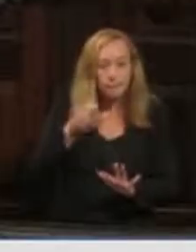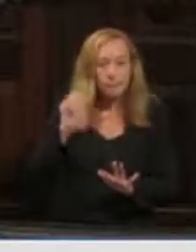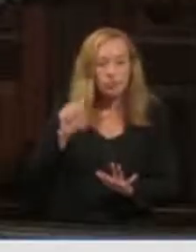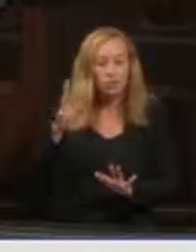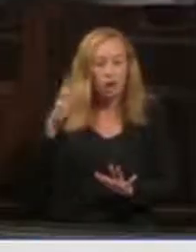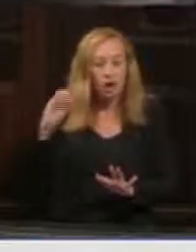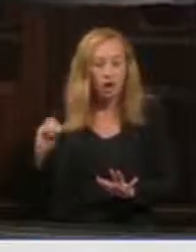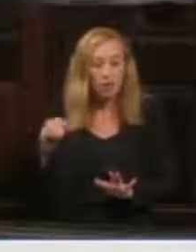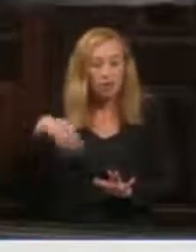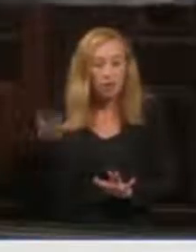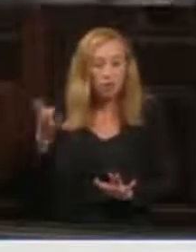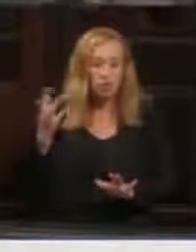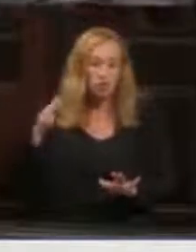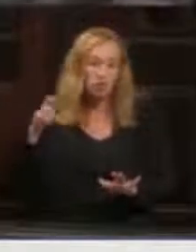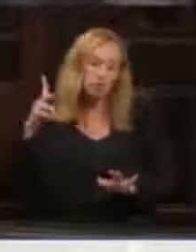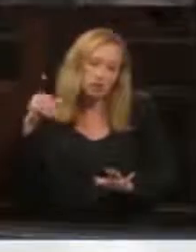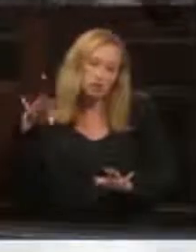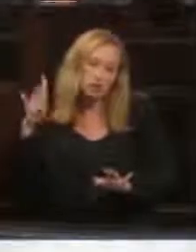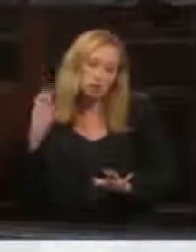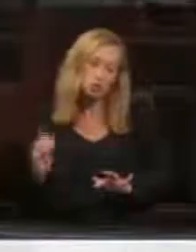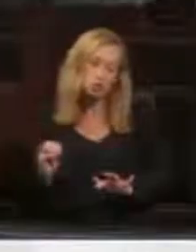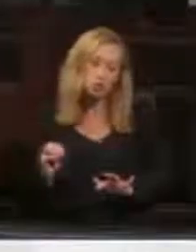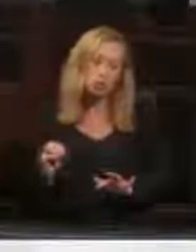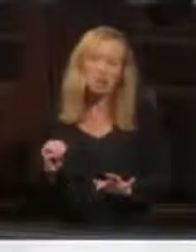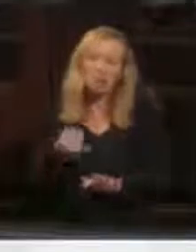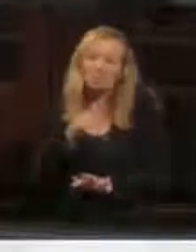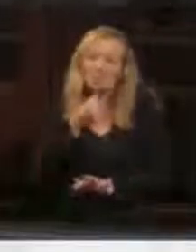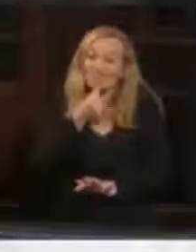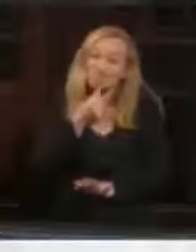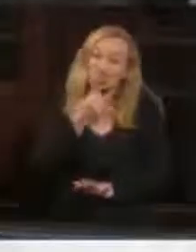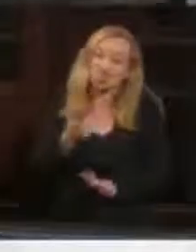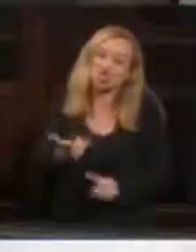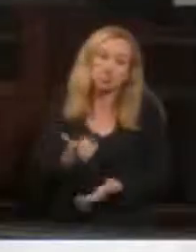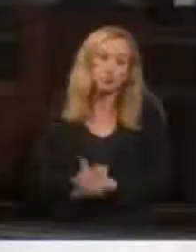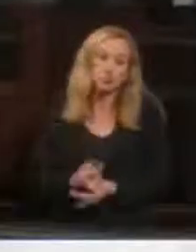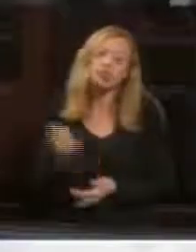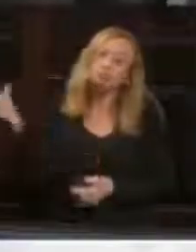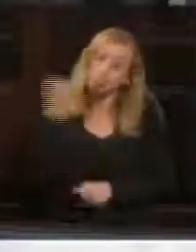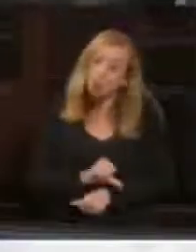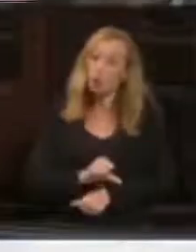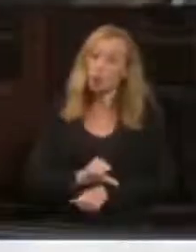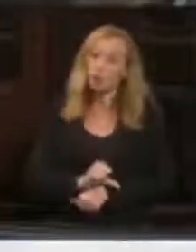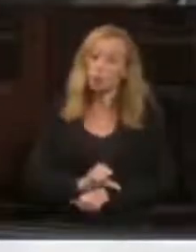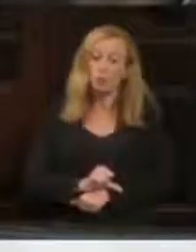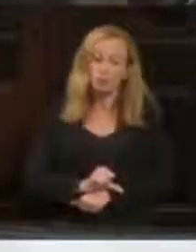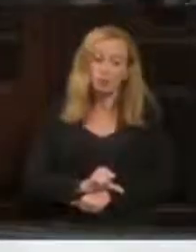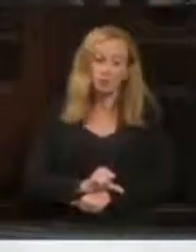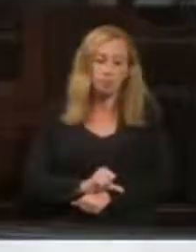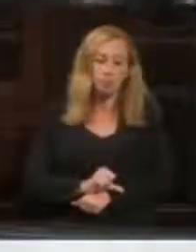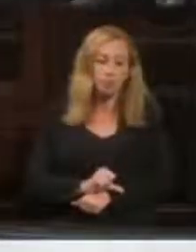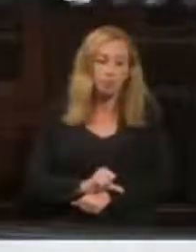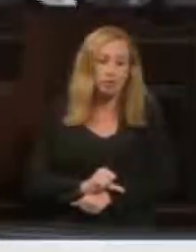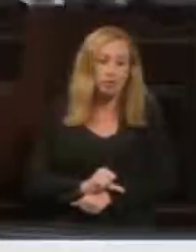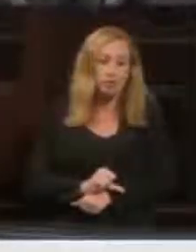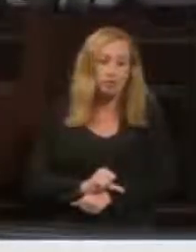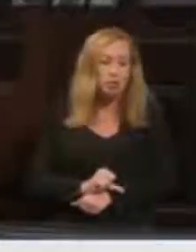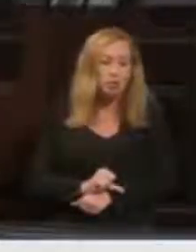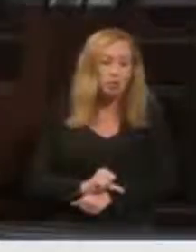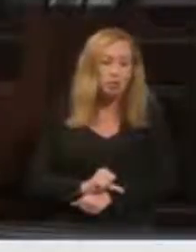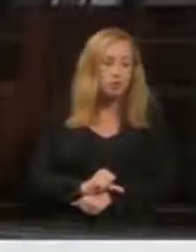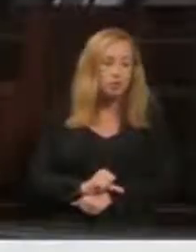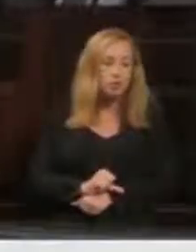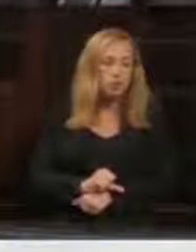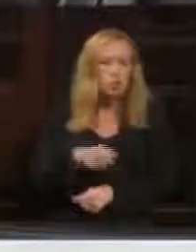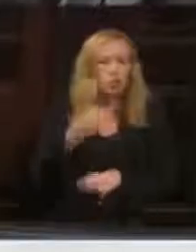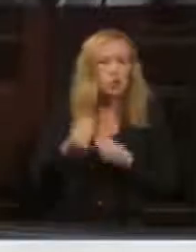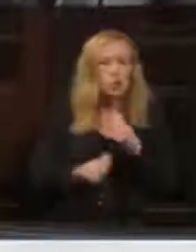Metropolitano, é de se lamentar o que ocorre. E o pior, como é que alguém